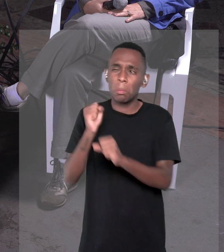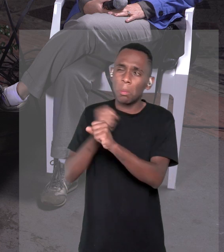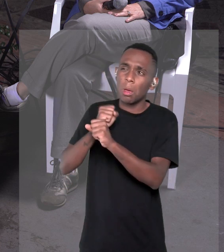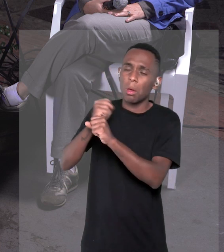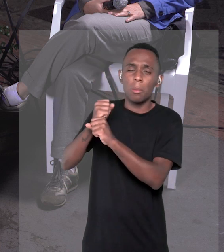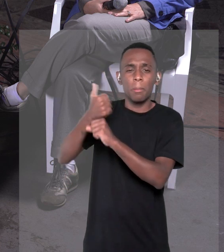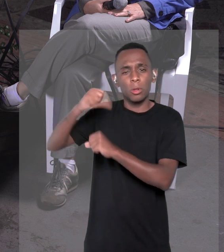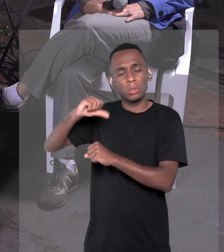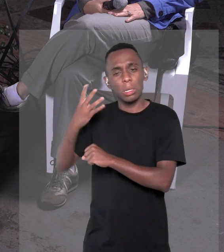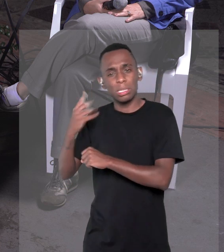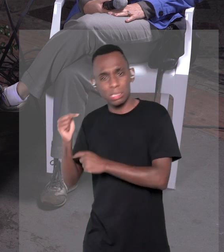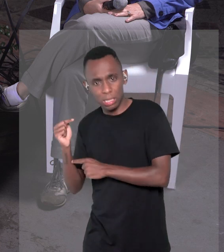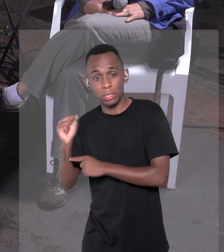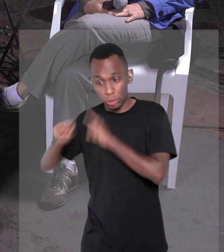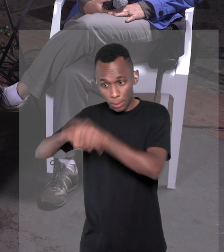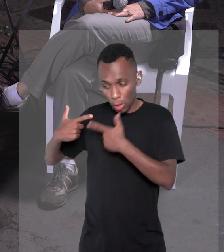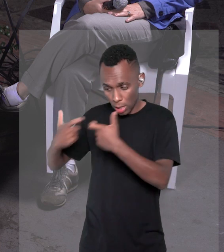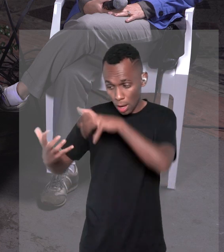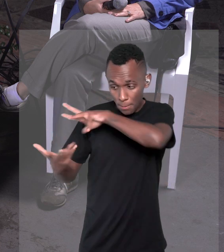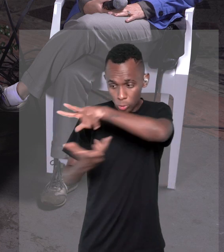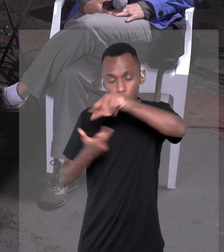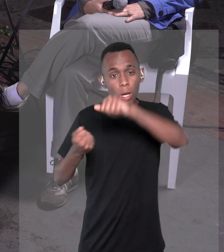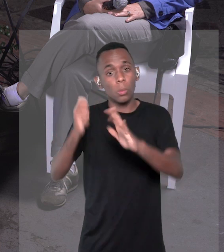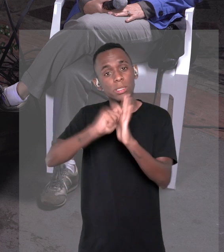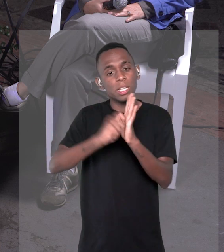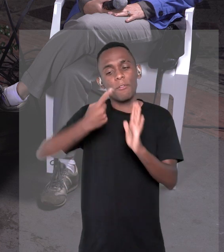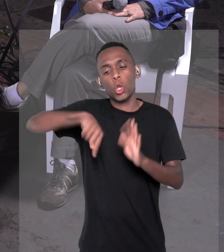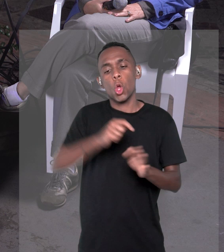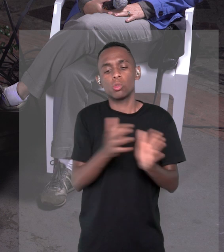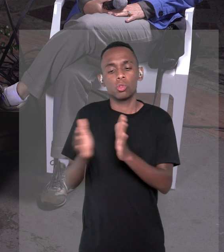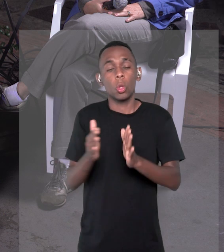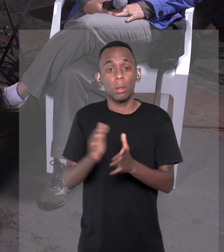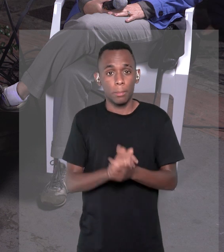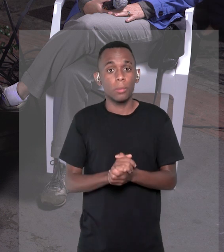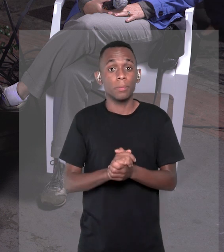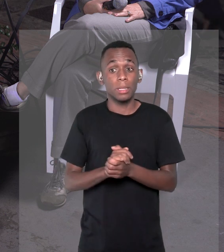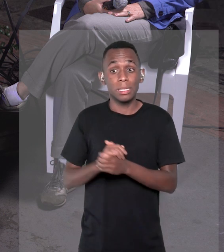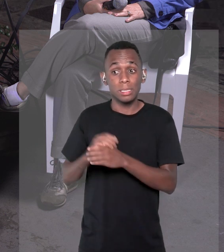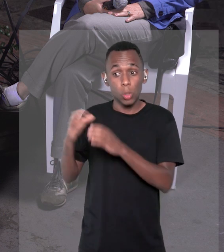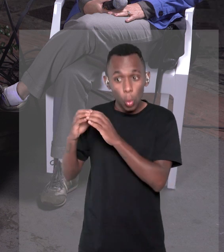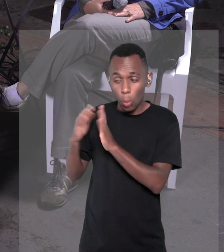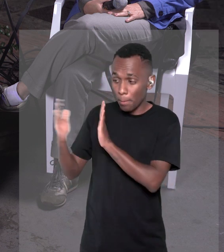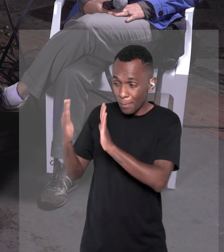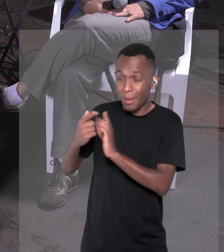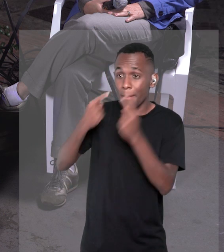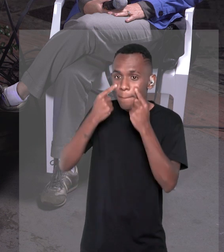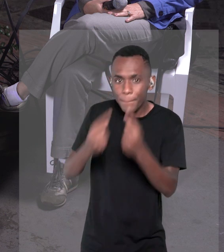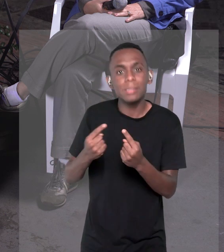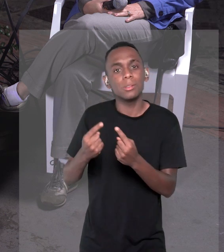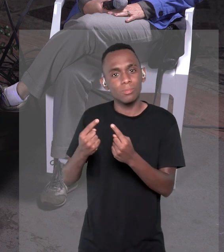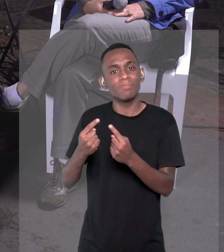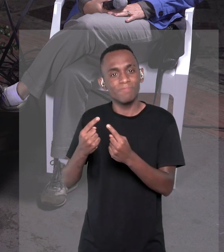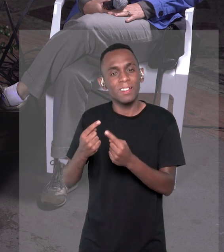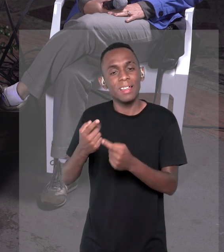eu sei que não é fácil, eu tenho citado até em votos, Rosisca, um verso duríssimo do Drummond,